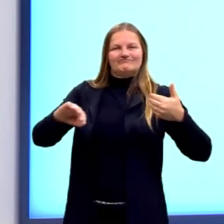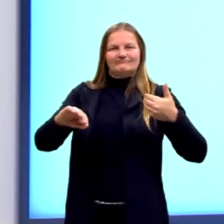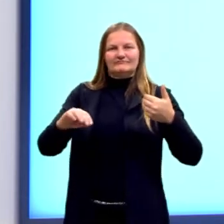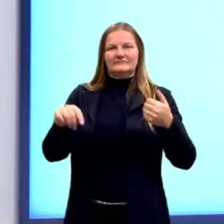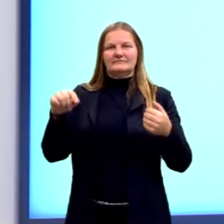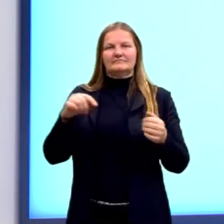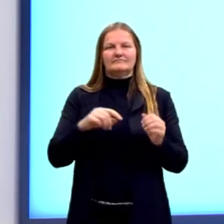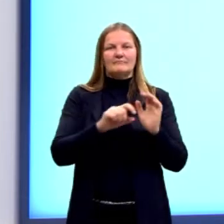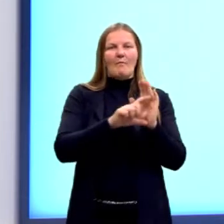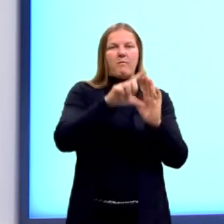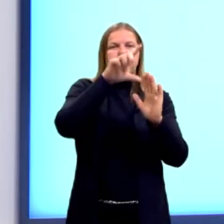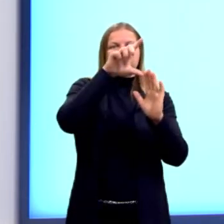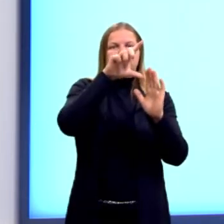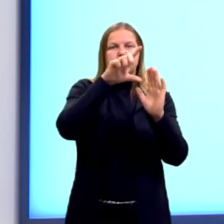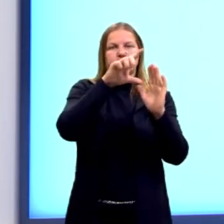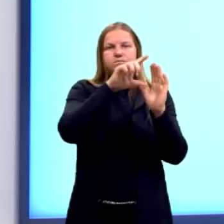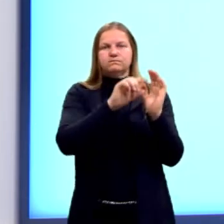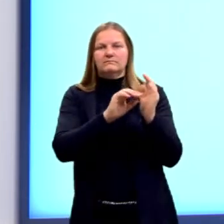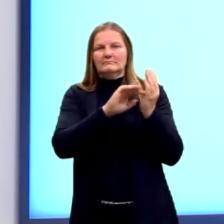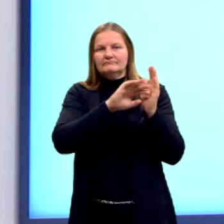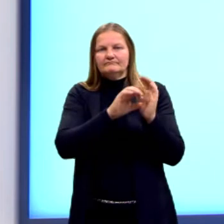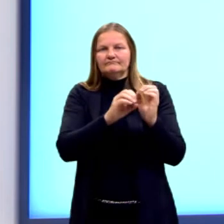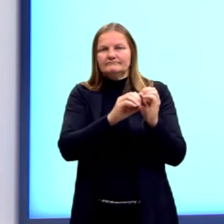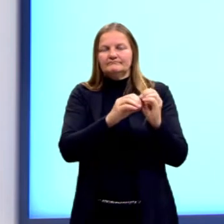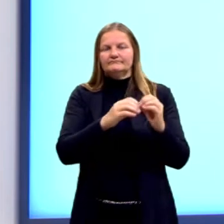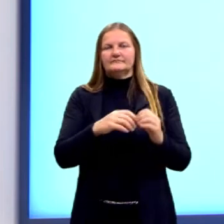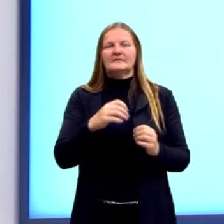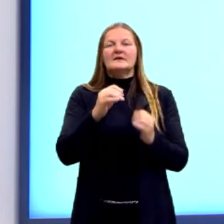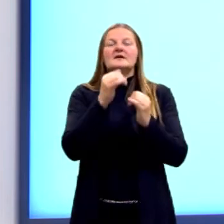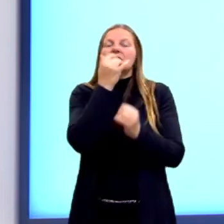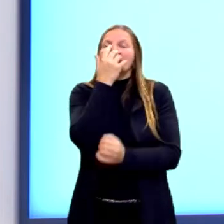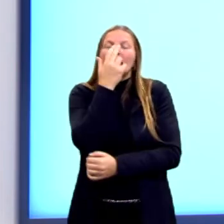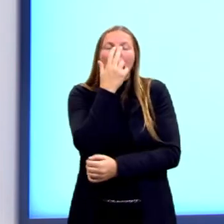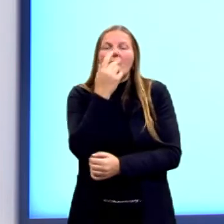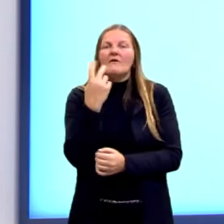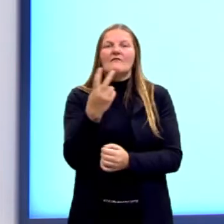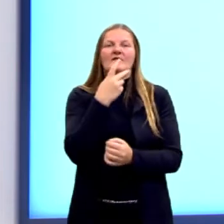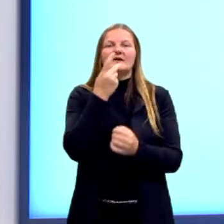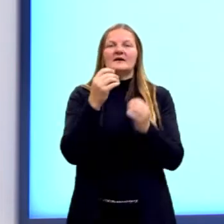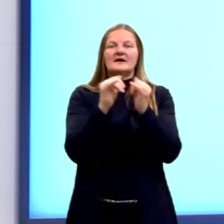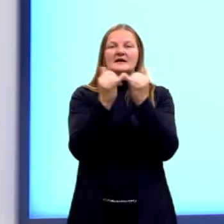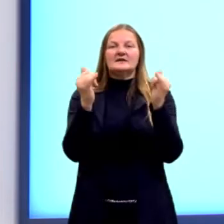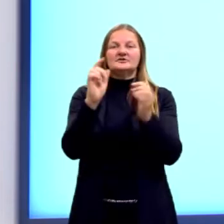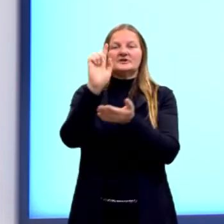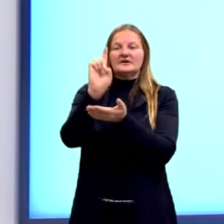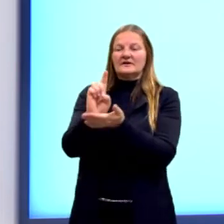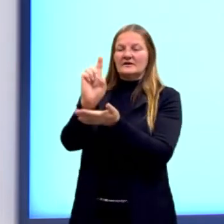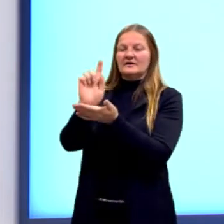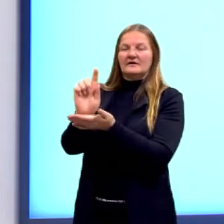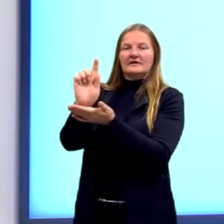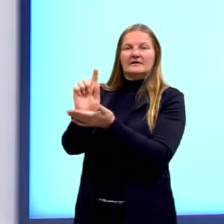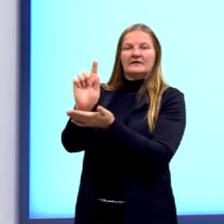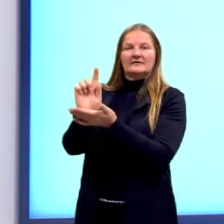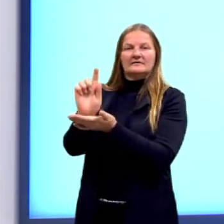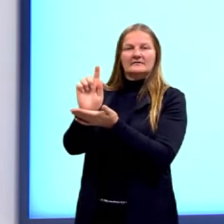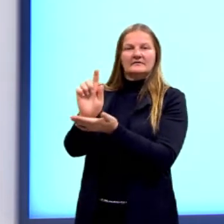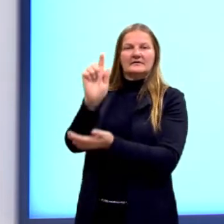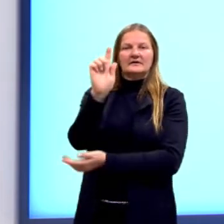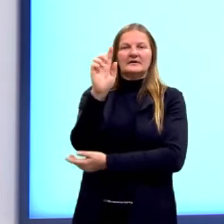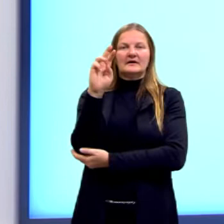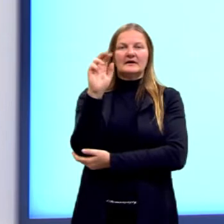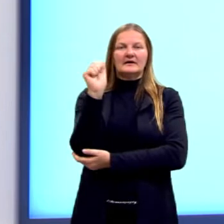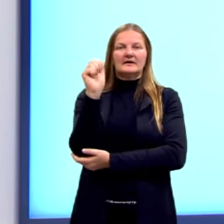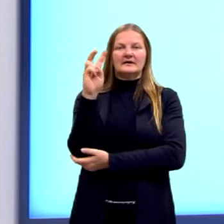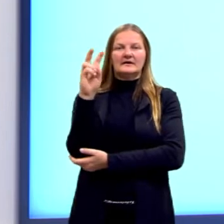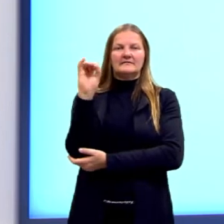lá potência maior é a mesma coisa quando a gente falava lá em energia potencial gravitacional né um pouco fazendo uma breve